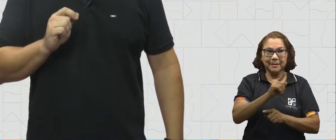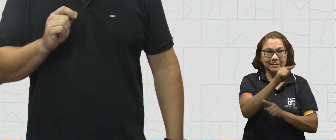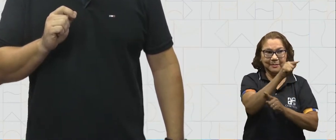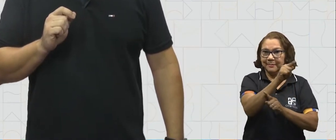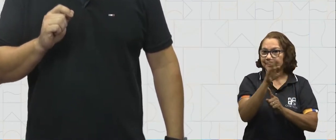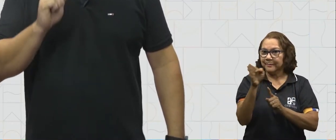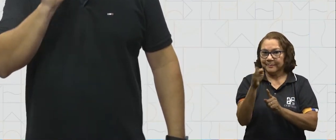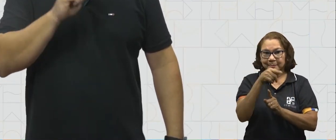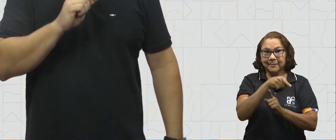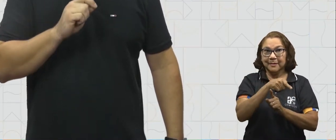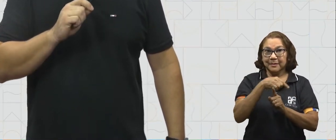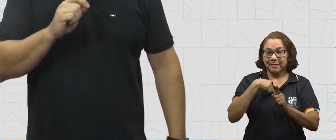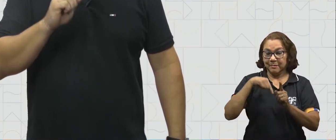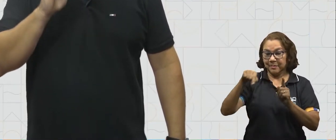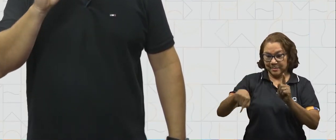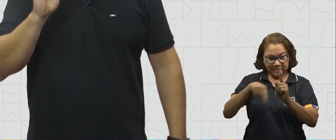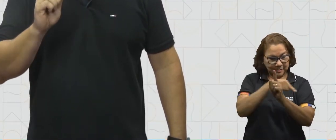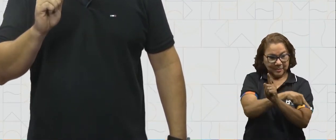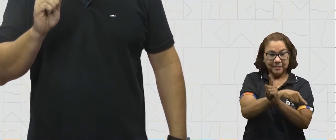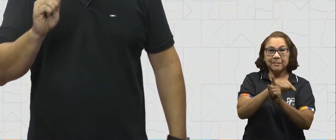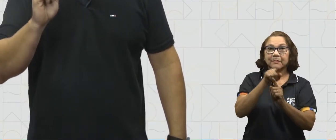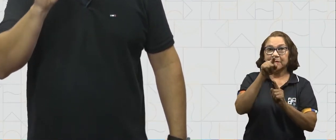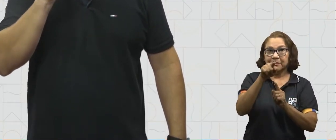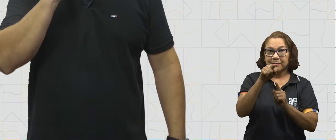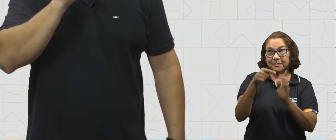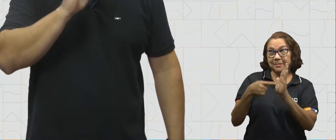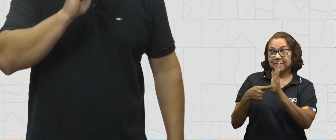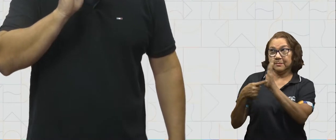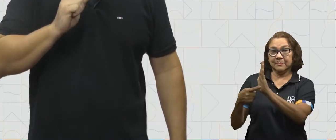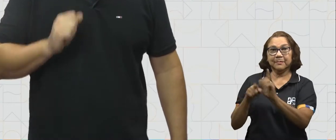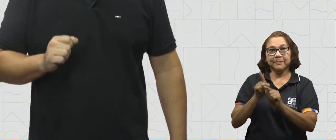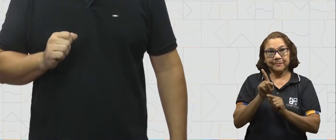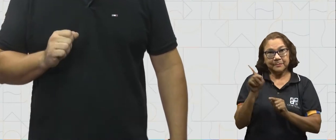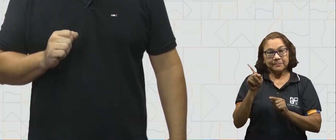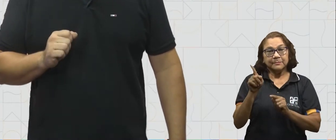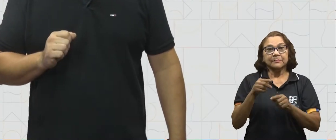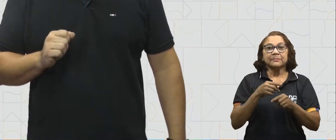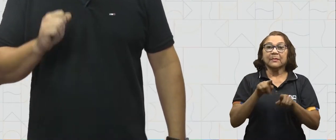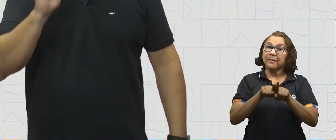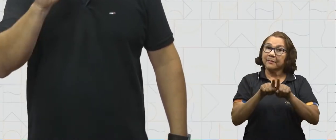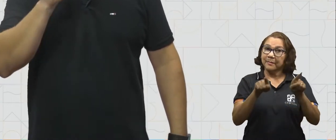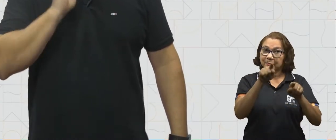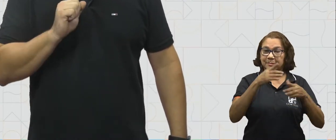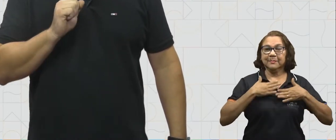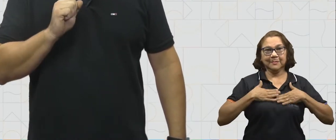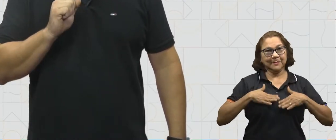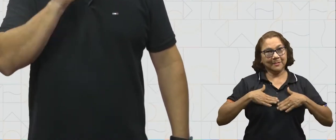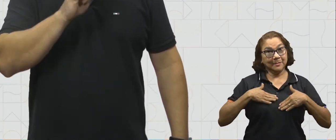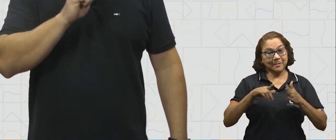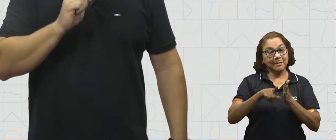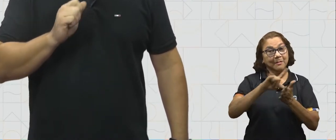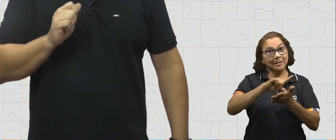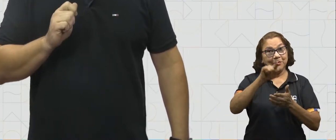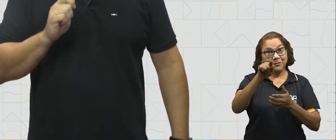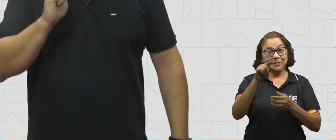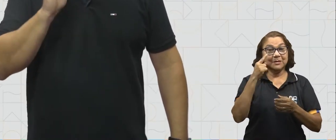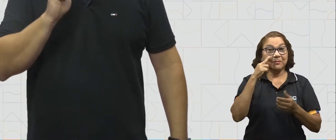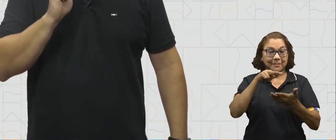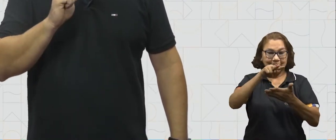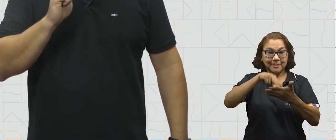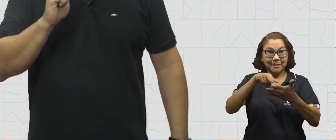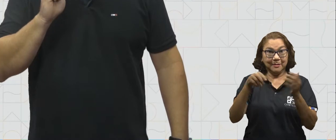pontos. Temos aqui alguns exemplos para que você tenha uma melhor compreensão. Mas calma, antes